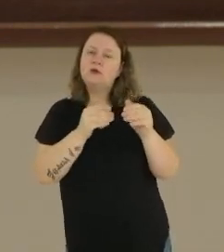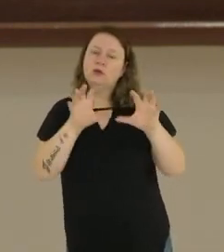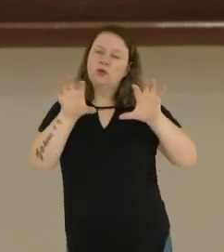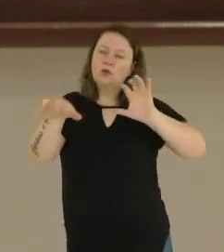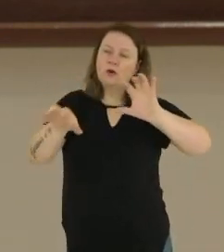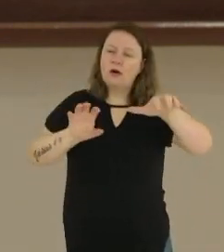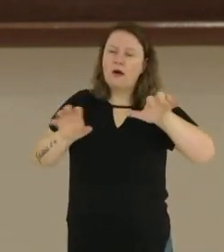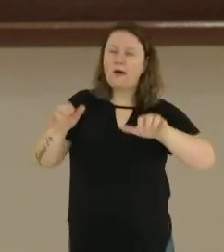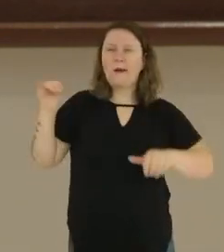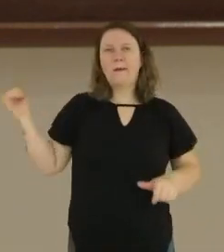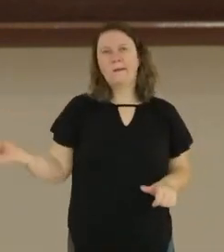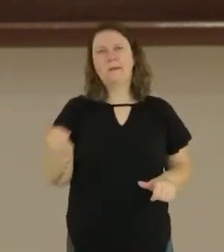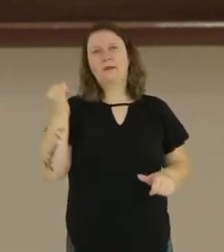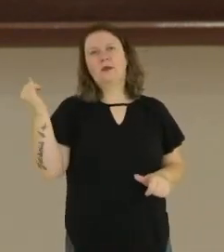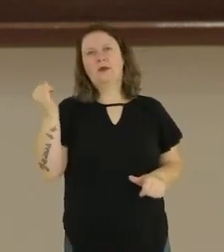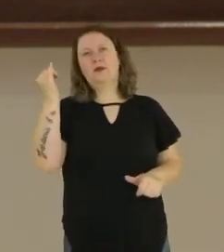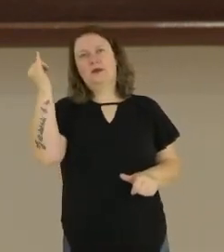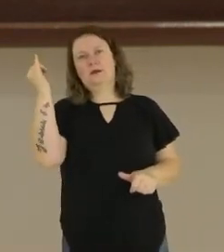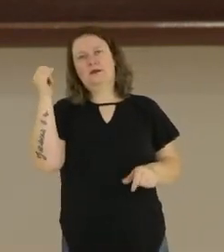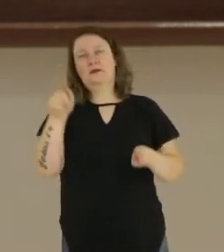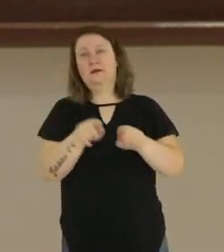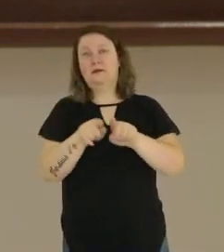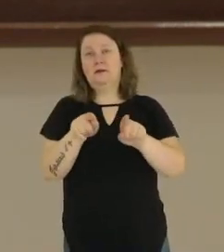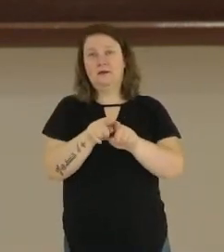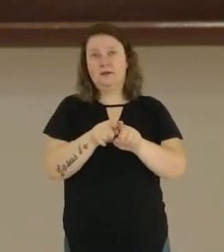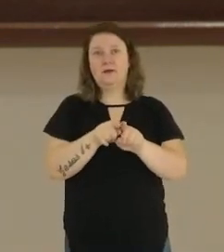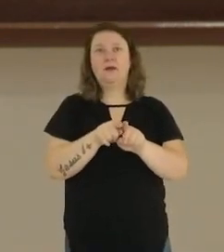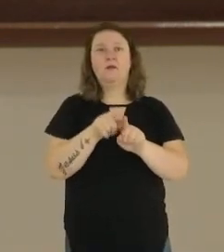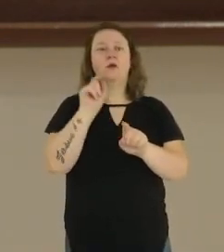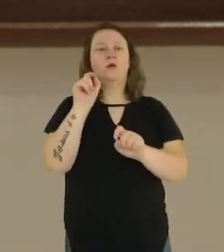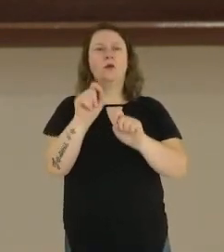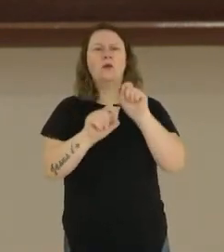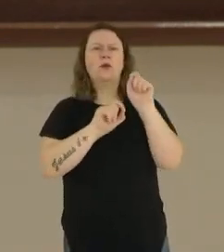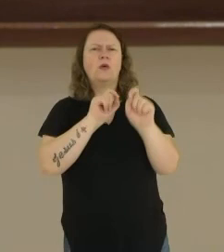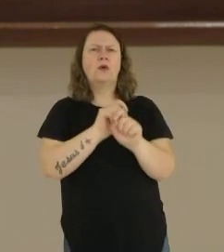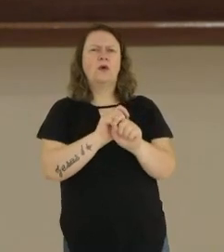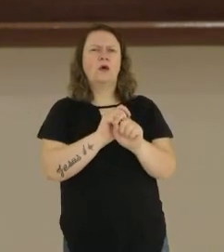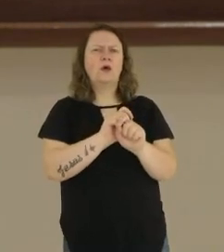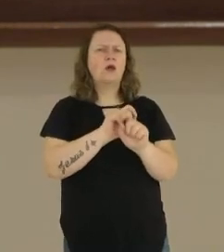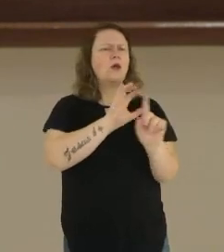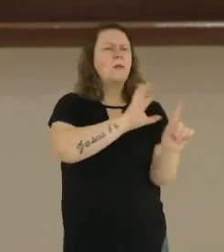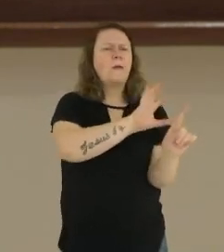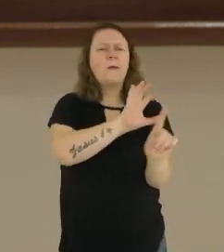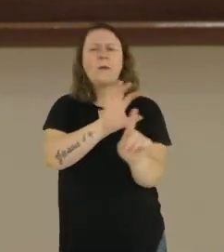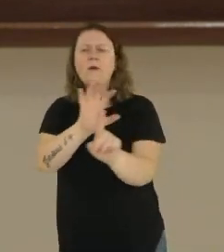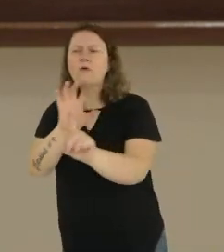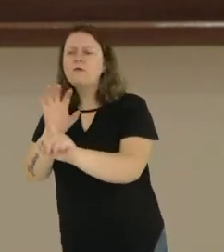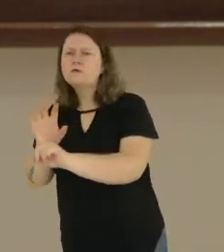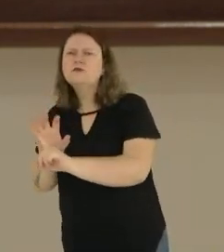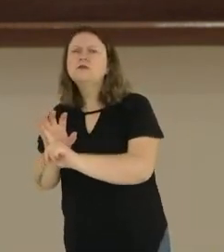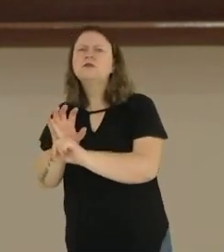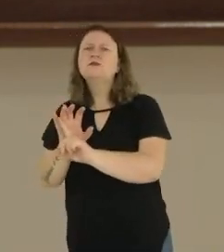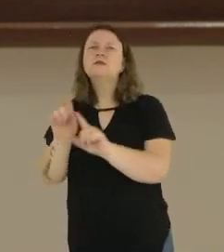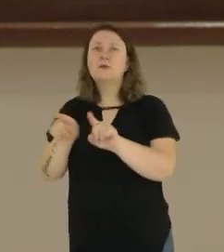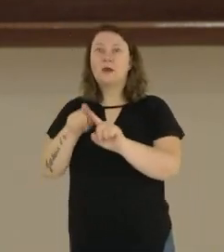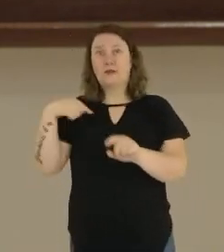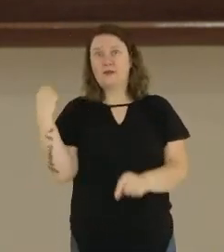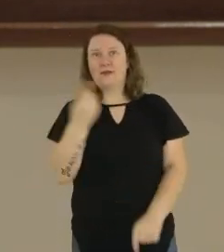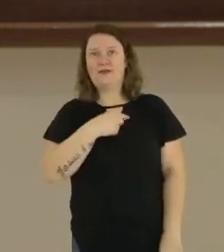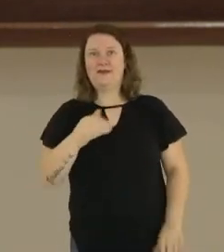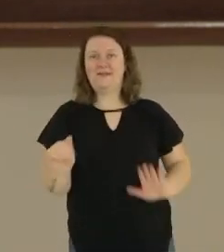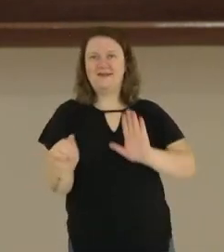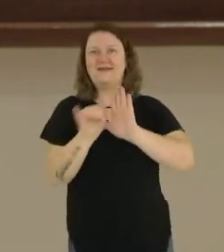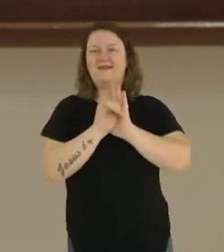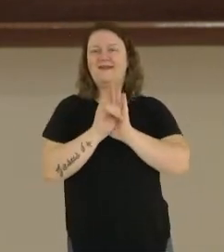importantíssimas que ainda fazem parte do reflexo da construção do que é a nossa identidade aqui do